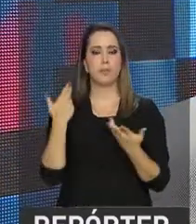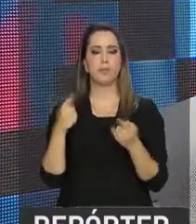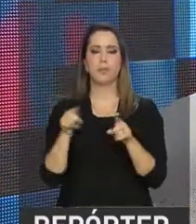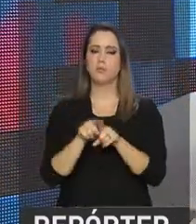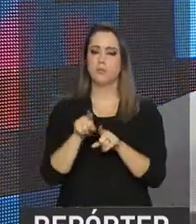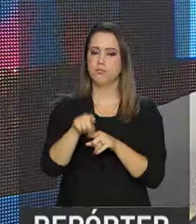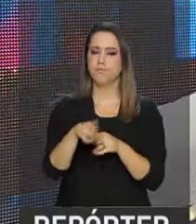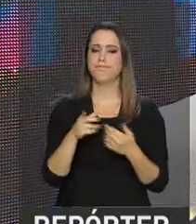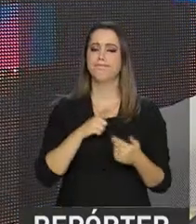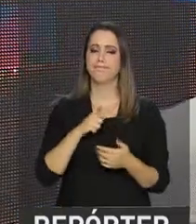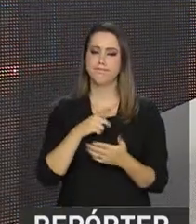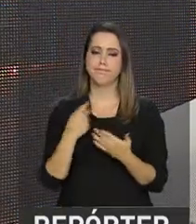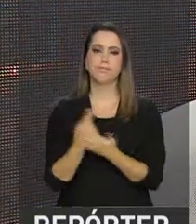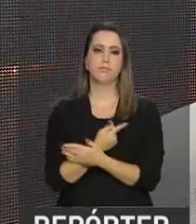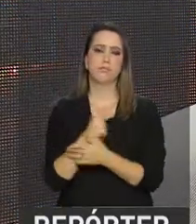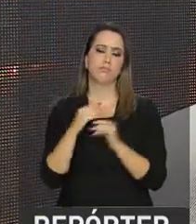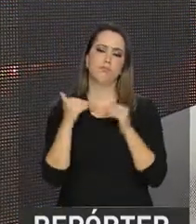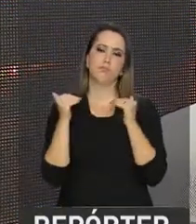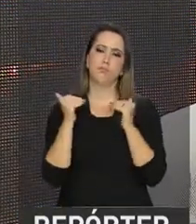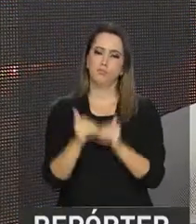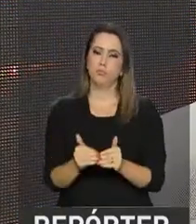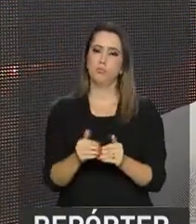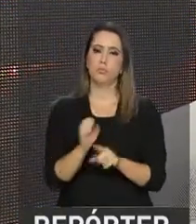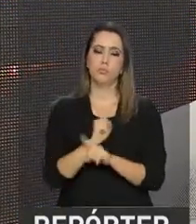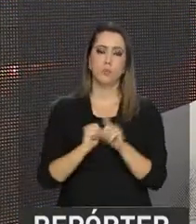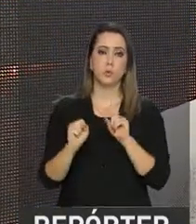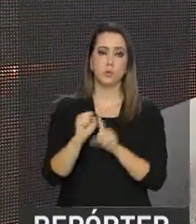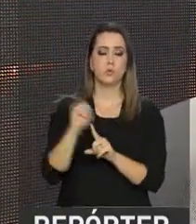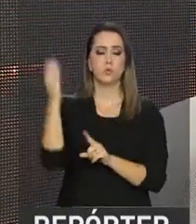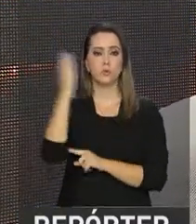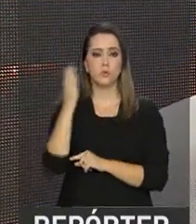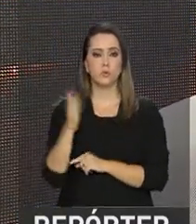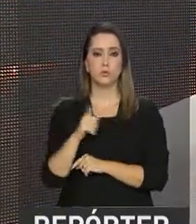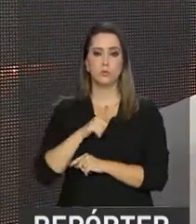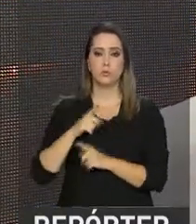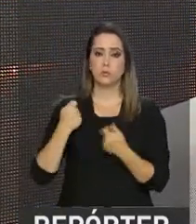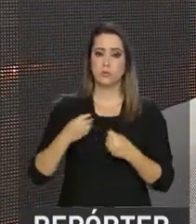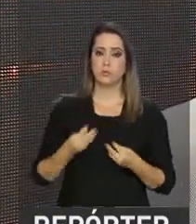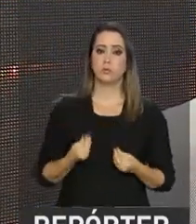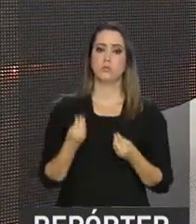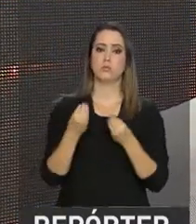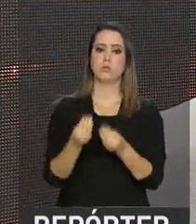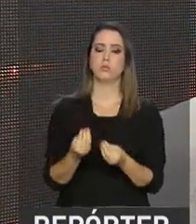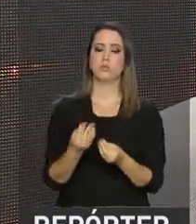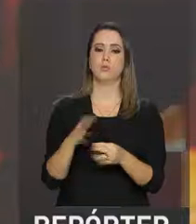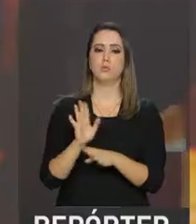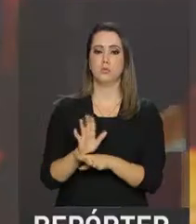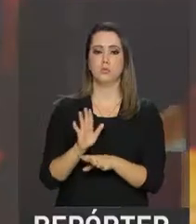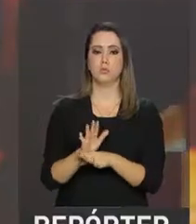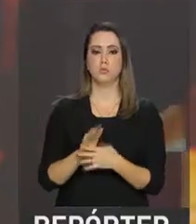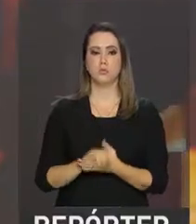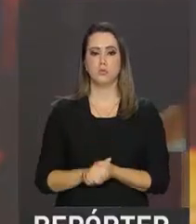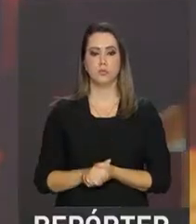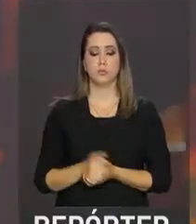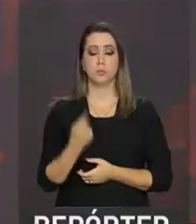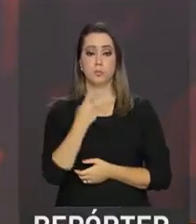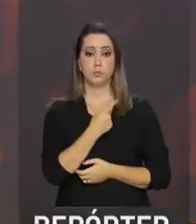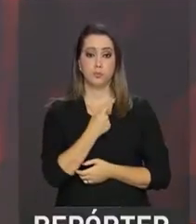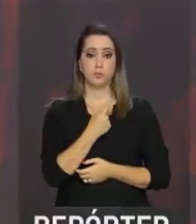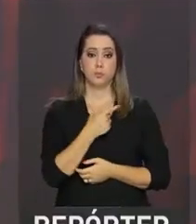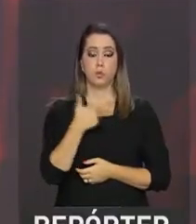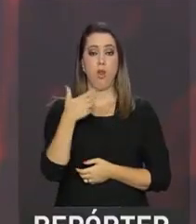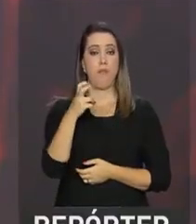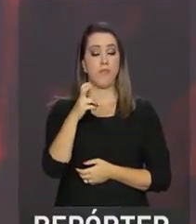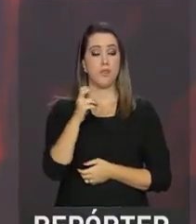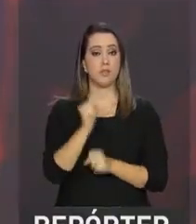está ainda presente infelizmente na sociedade brasileira e temos que dar a nossa contribuição cibele amaral trabalha há